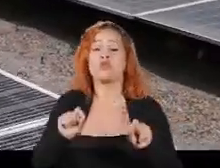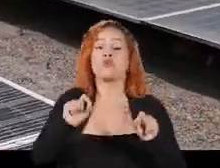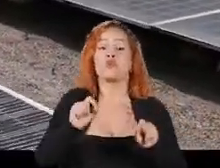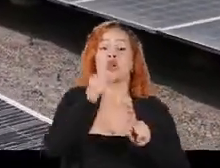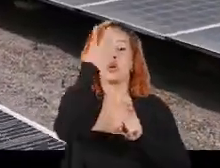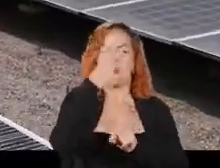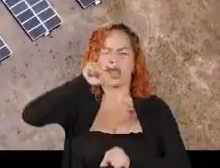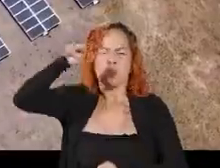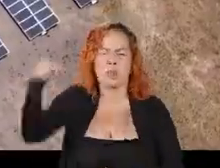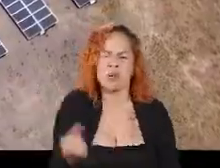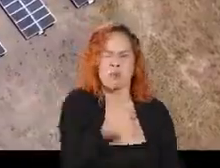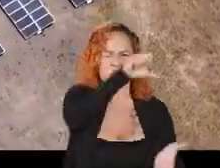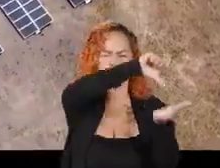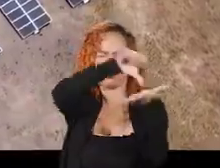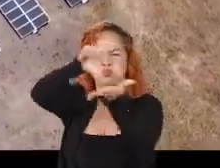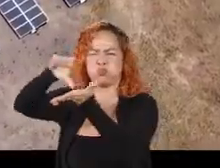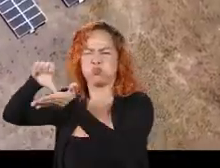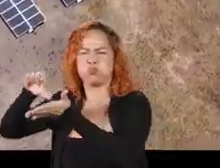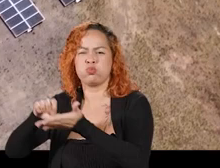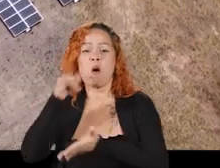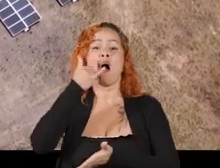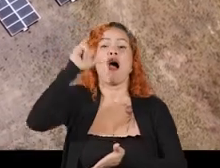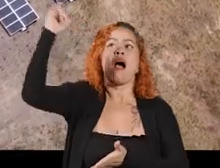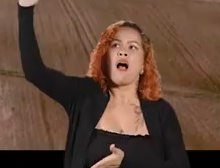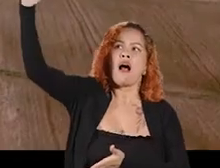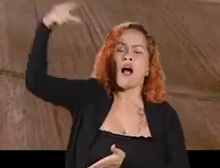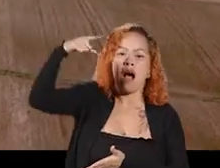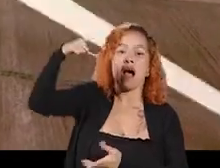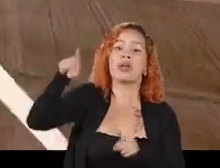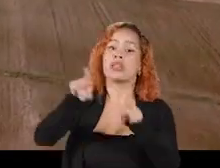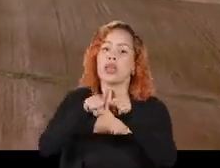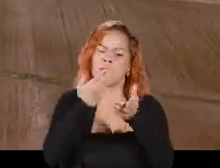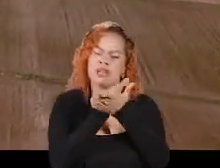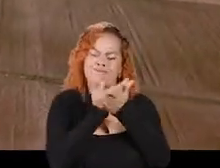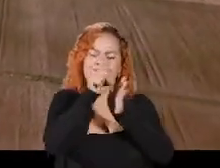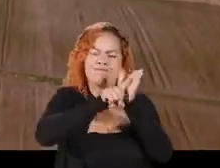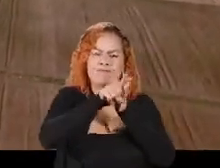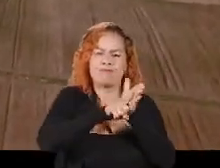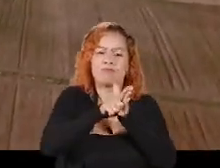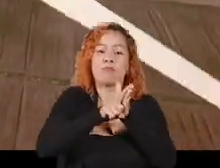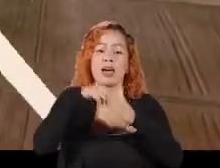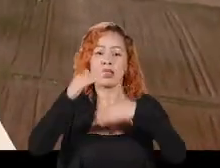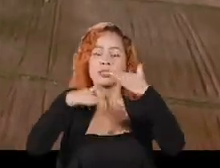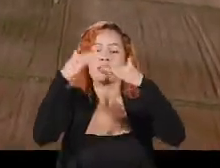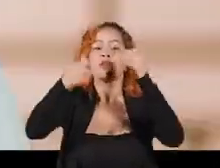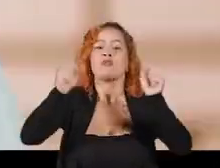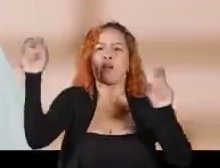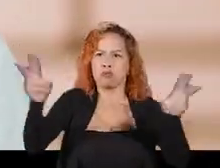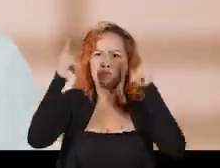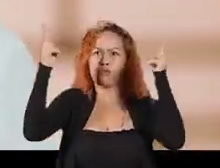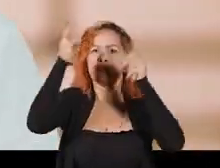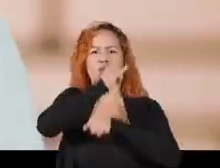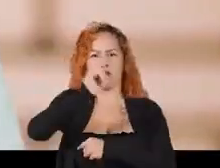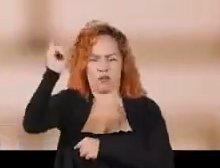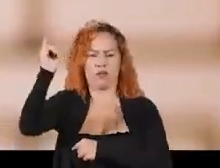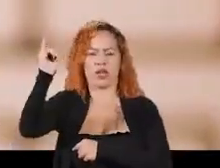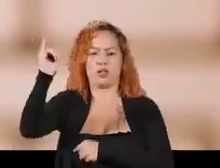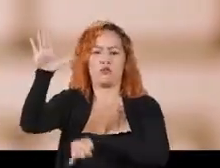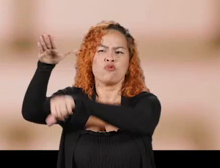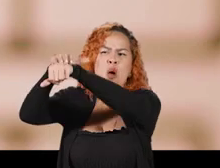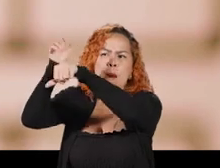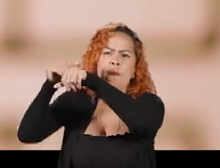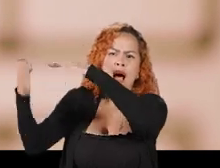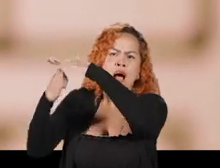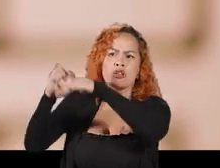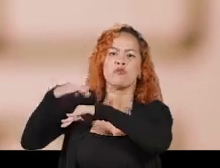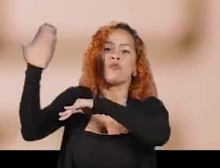menos 4 mil pontos de energia solar, além de estudos para viabilizar energia eólica na costa do Amapá. É atrair gente de fora,